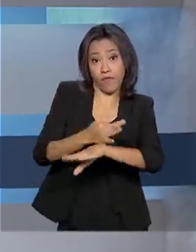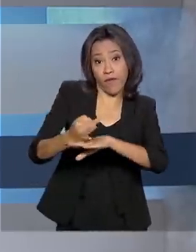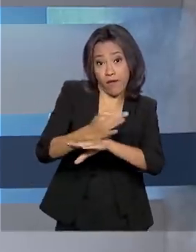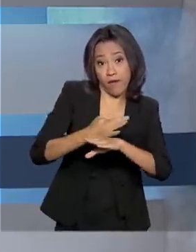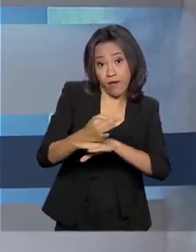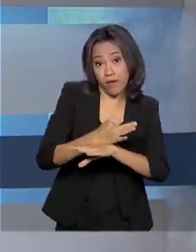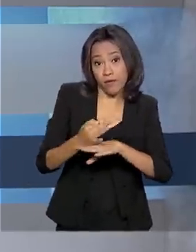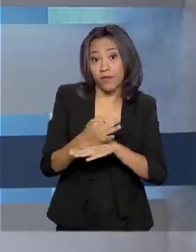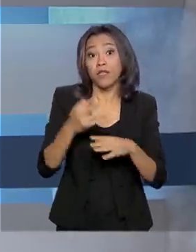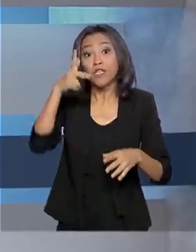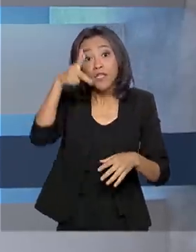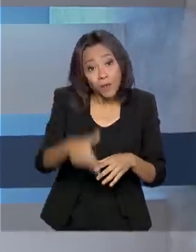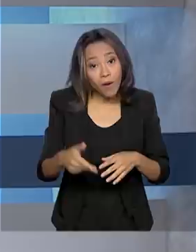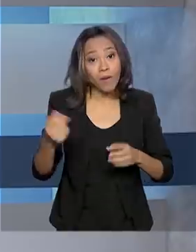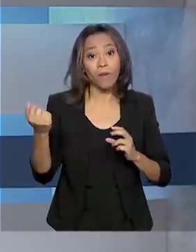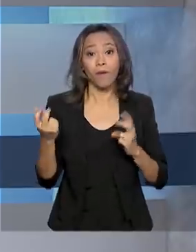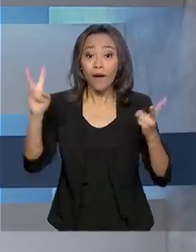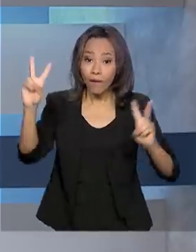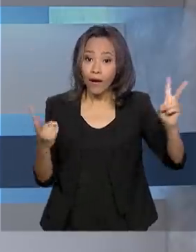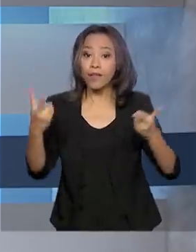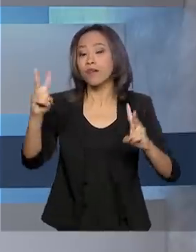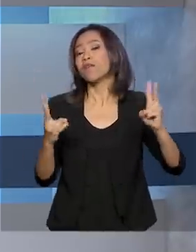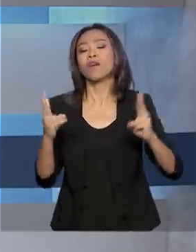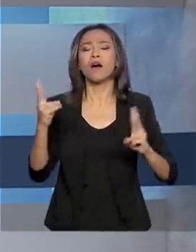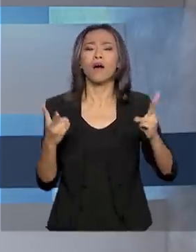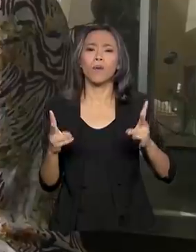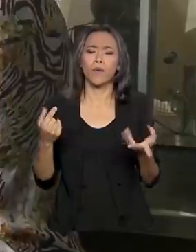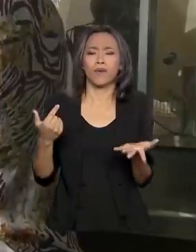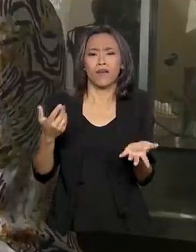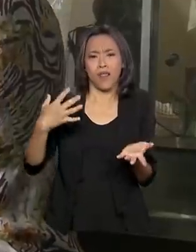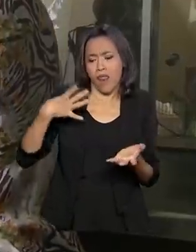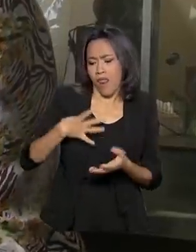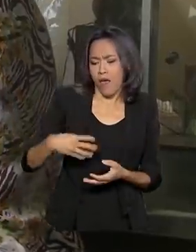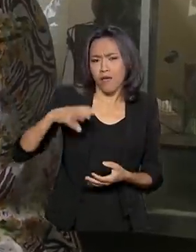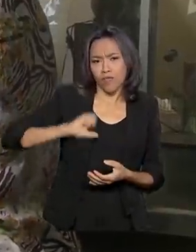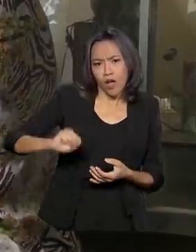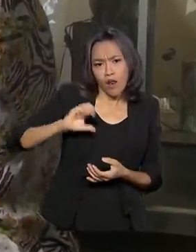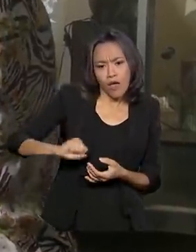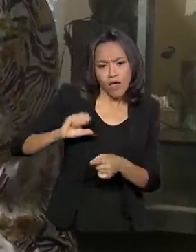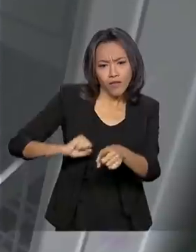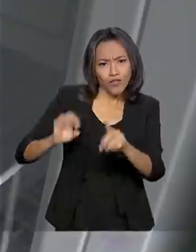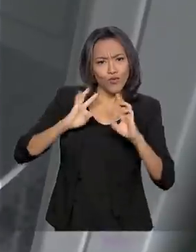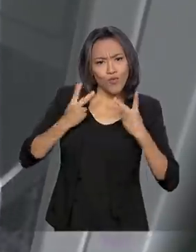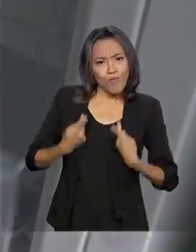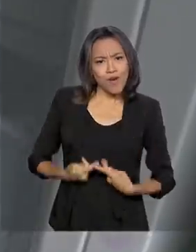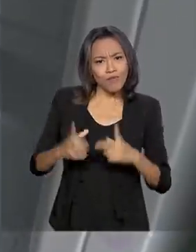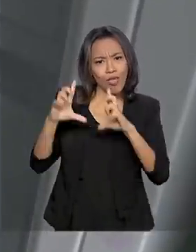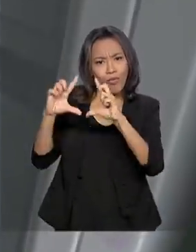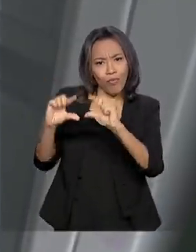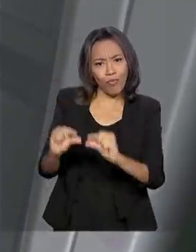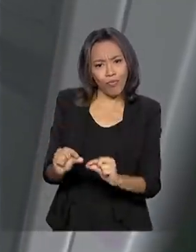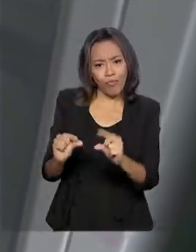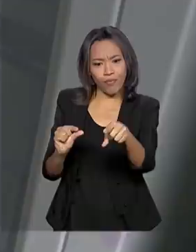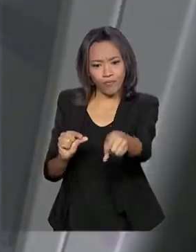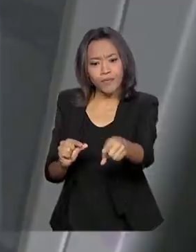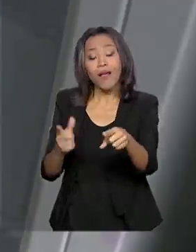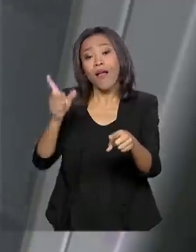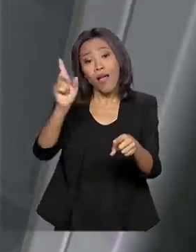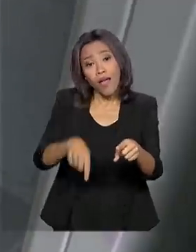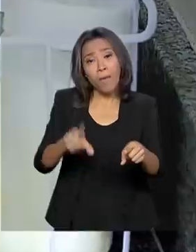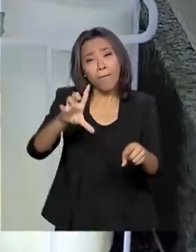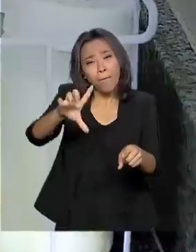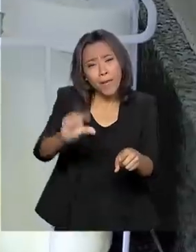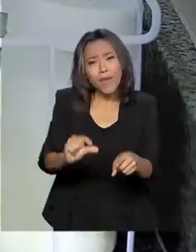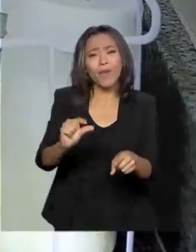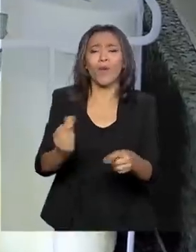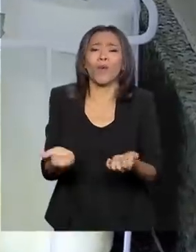prolongados, como agora no Carnaval, os estoques de leite humano costumam ficar reduzidos. Os primeiros meses do ano são os que têm o menor